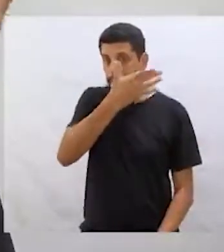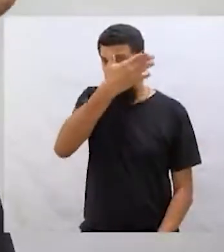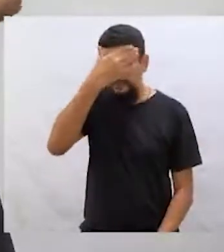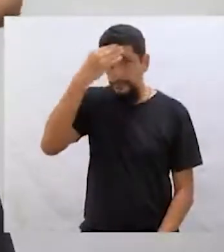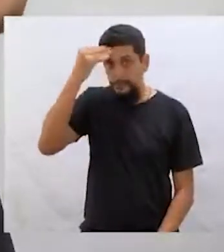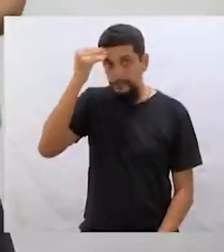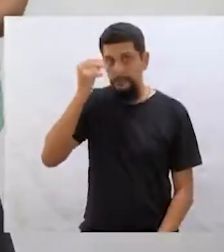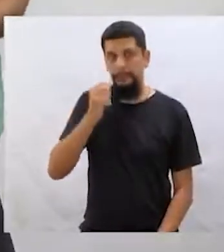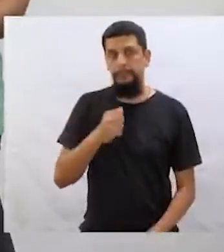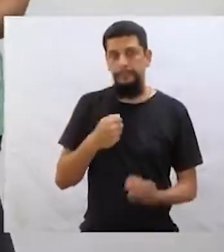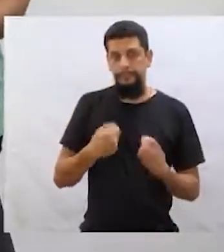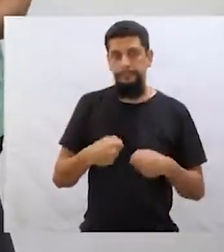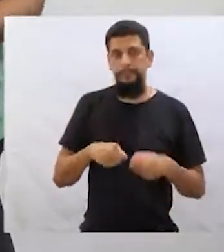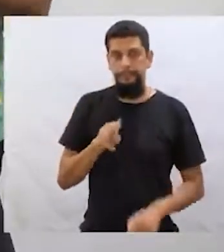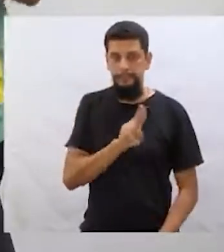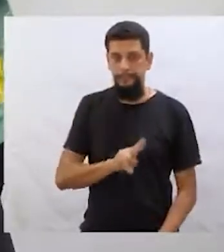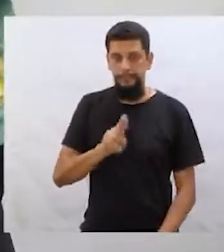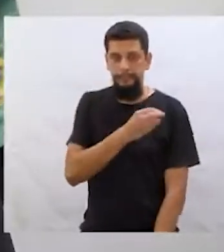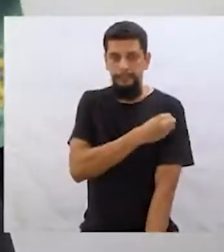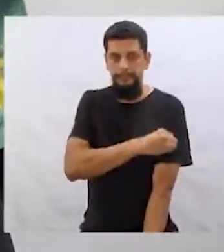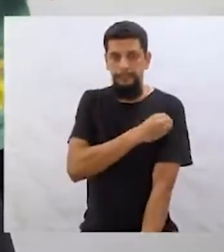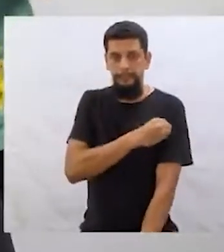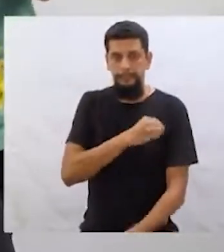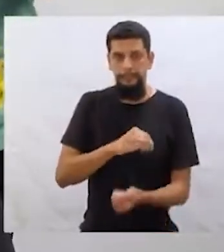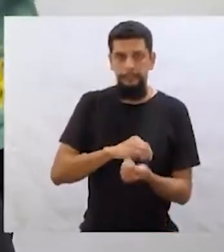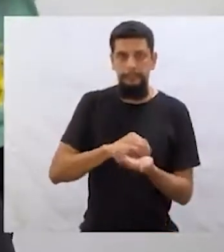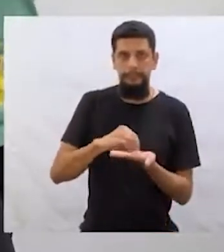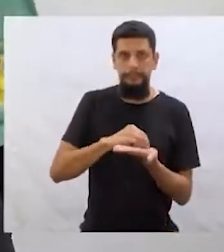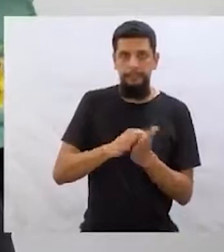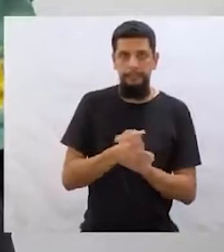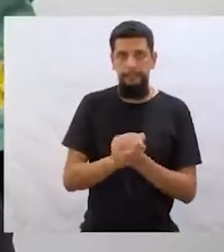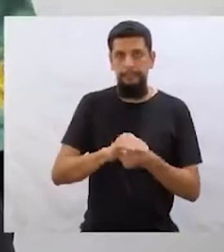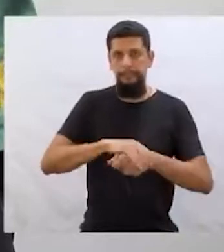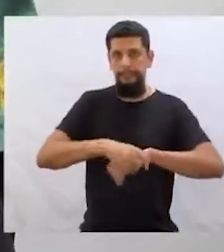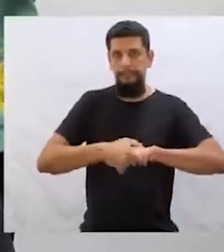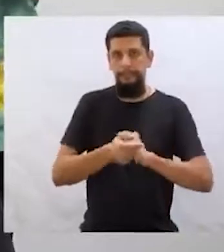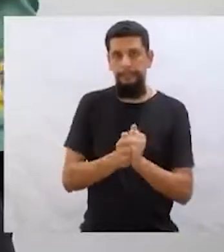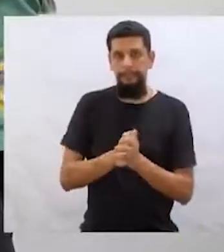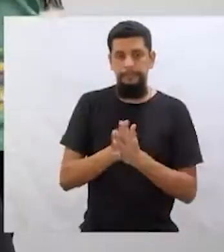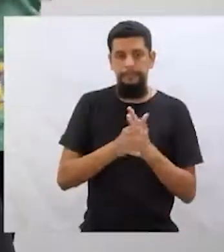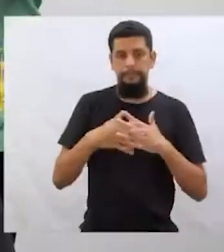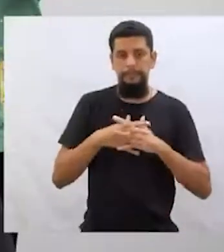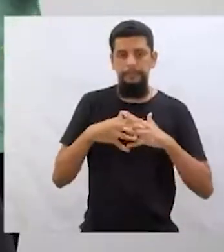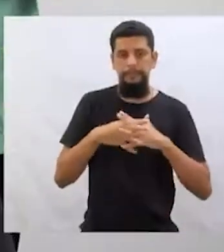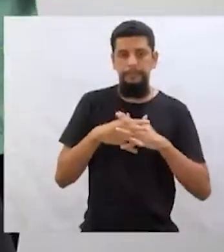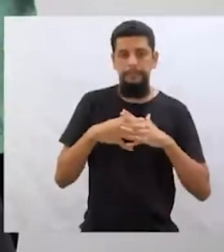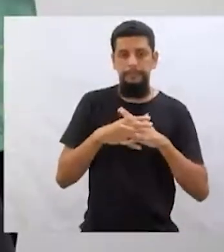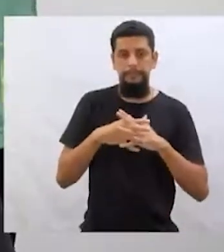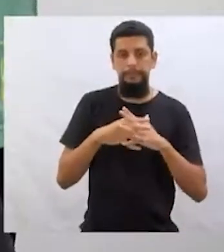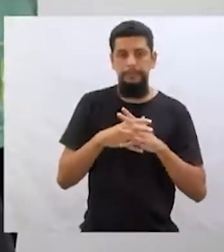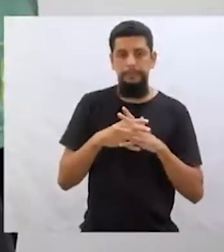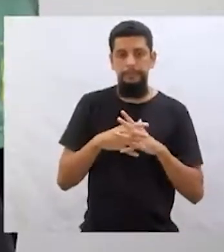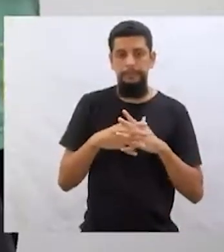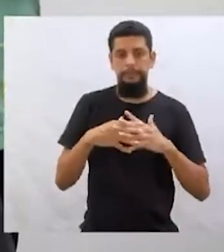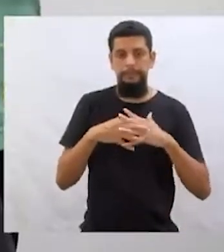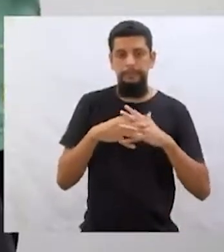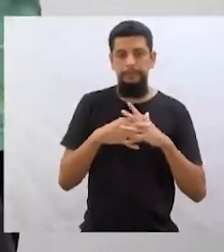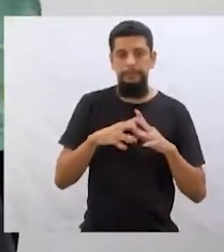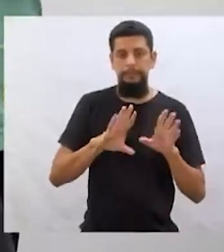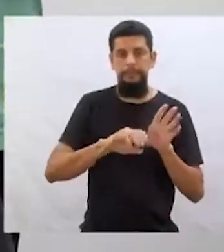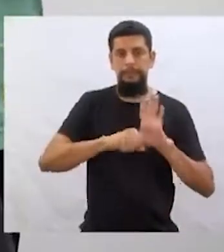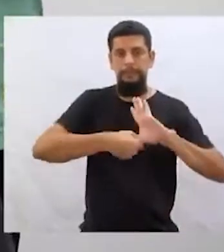esquecer de passar o álcool. Isso mesmo. Então, bem certinho, né? Em todos os dedos. Entre